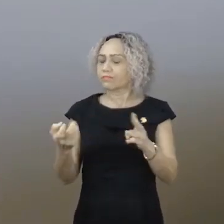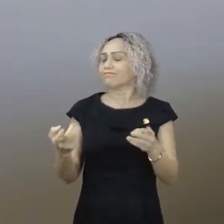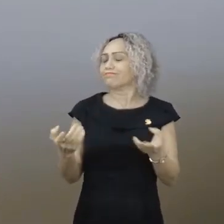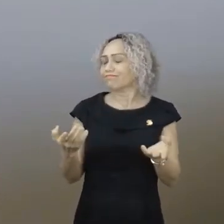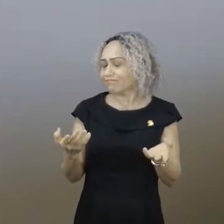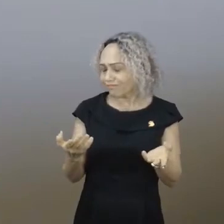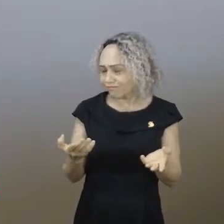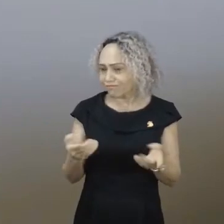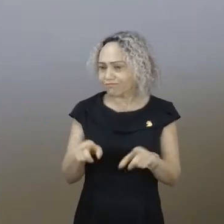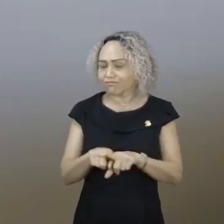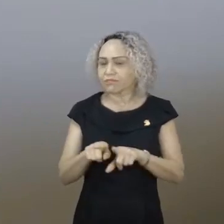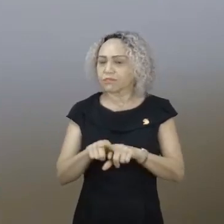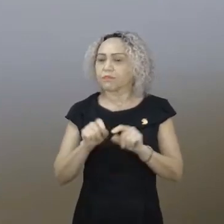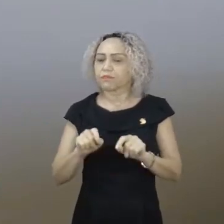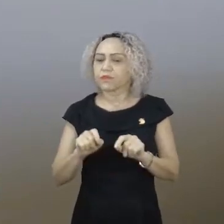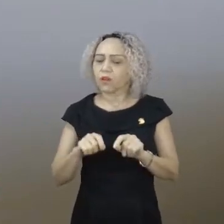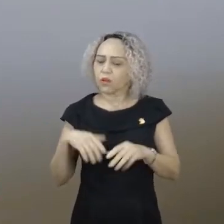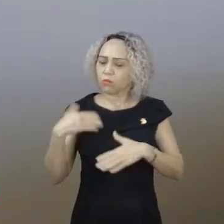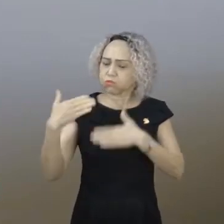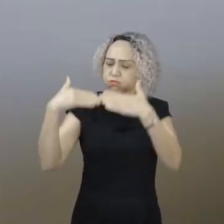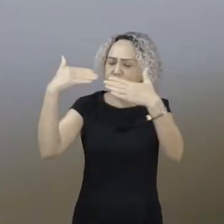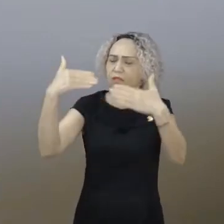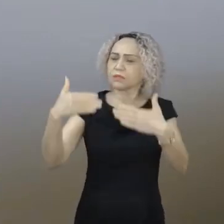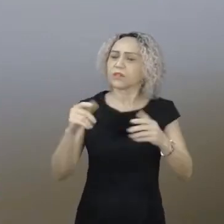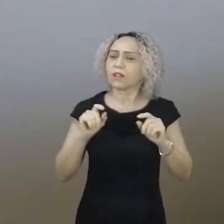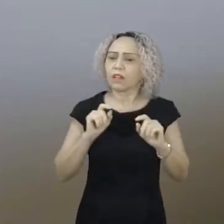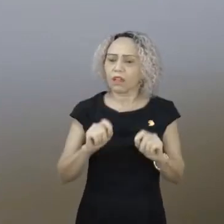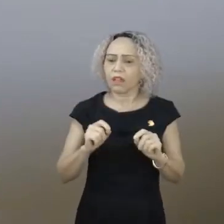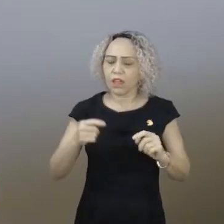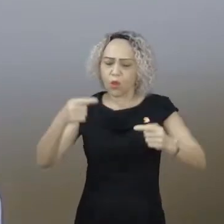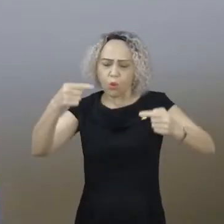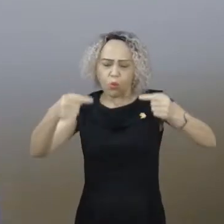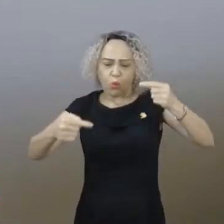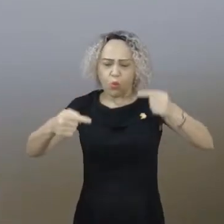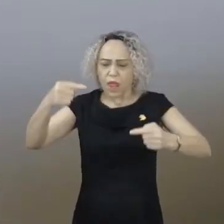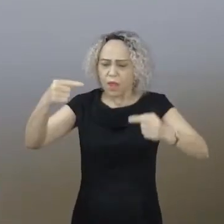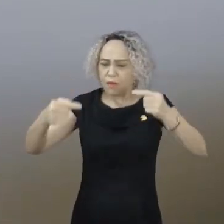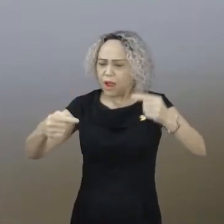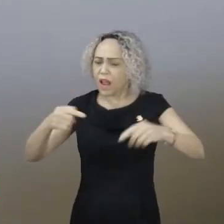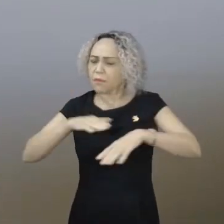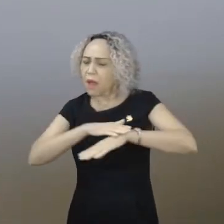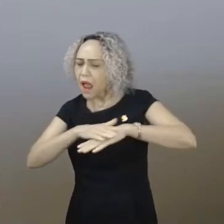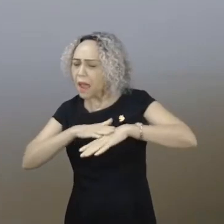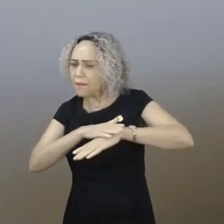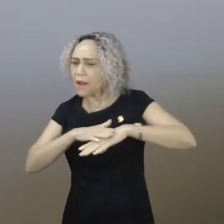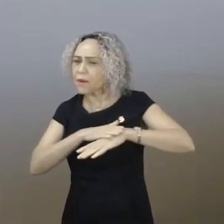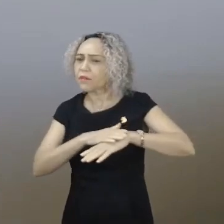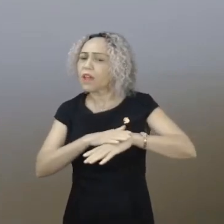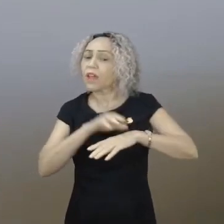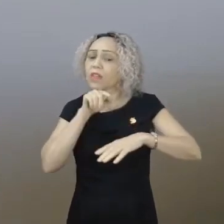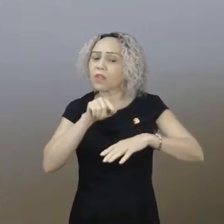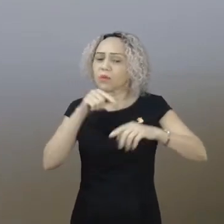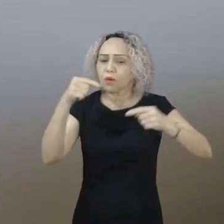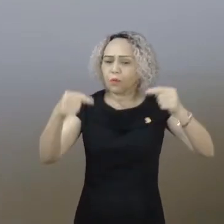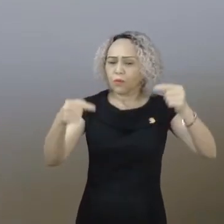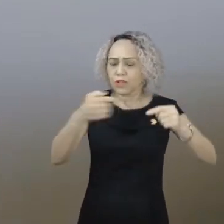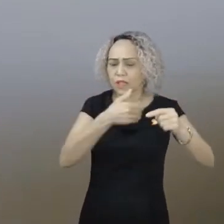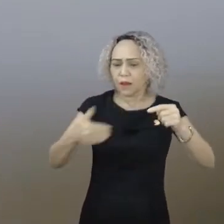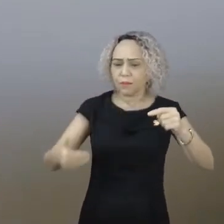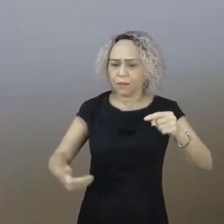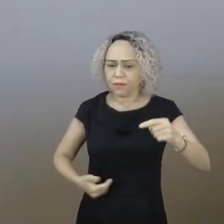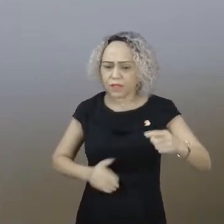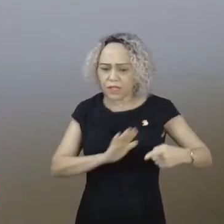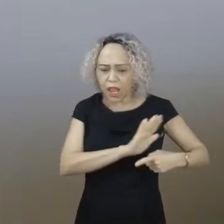também. Avançamos mais no debate permanente de políticas públicas que atendam os